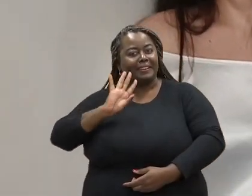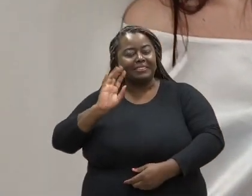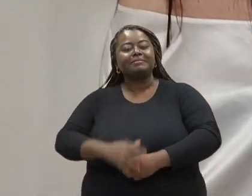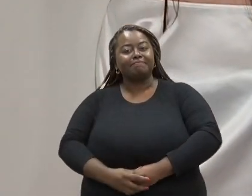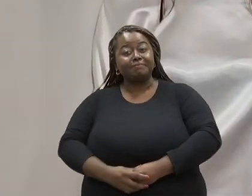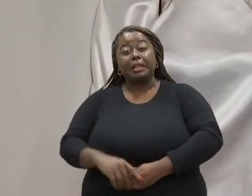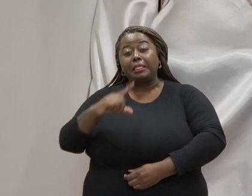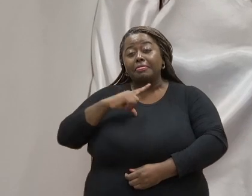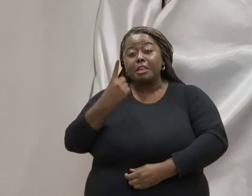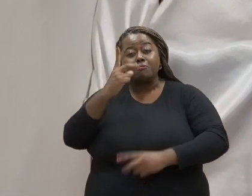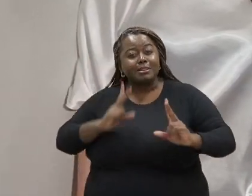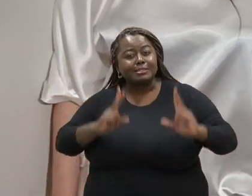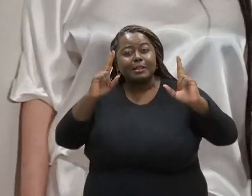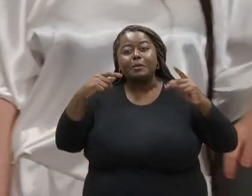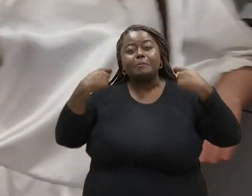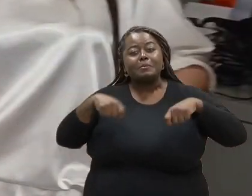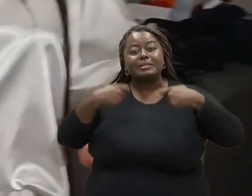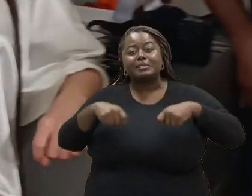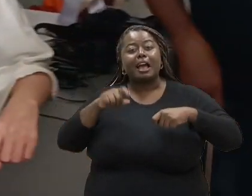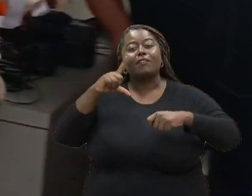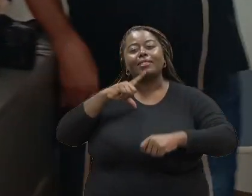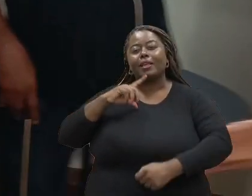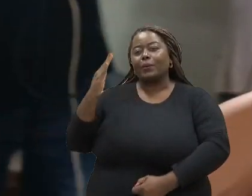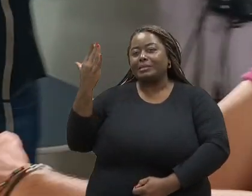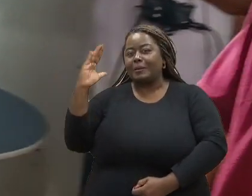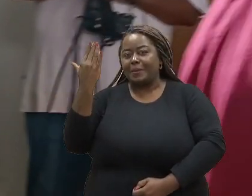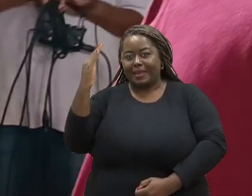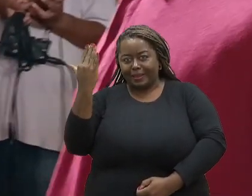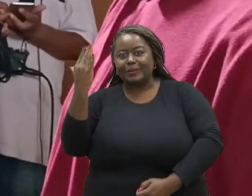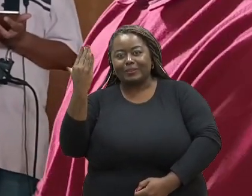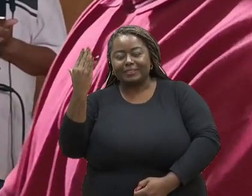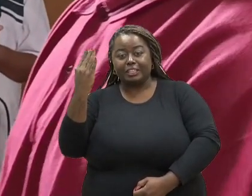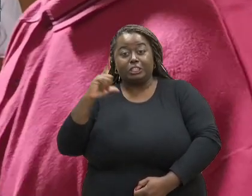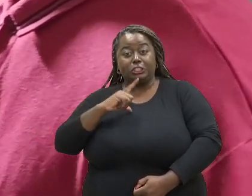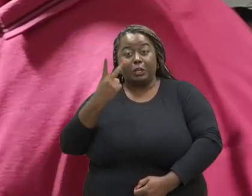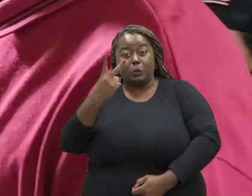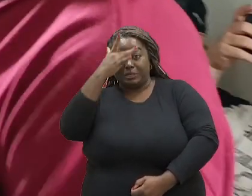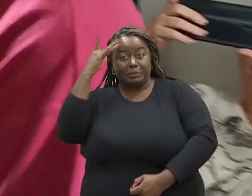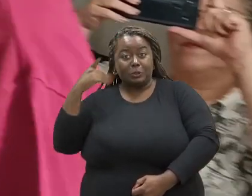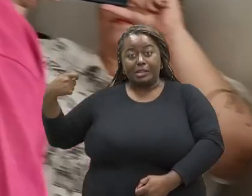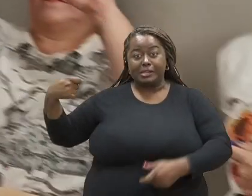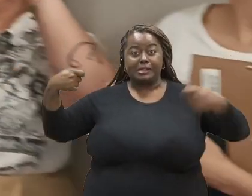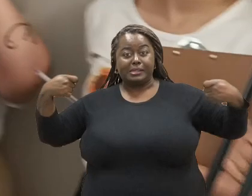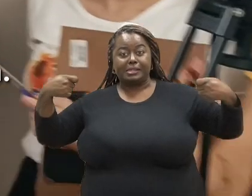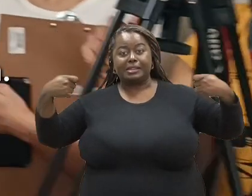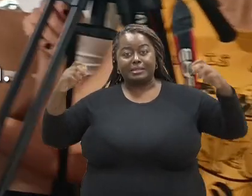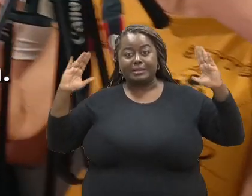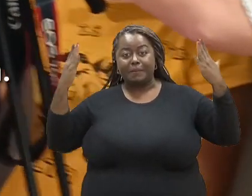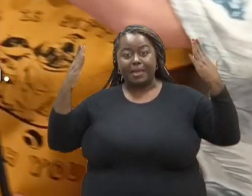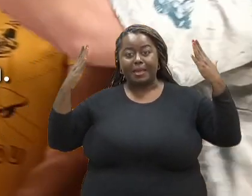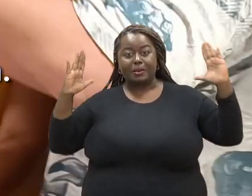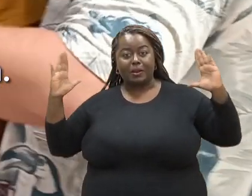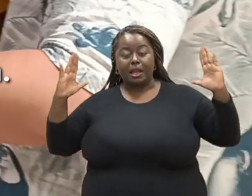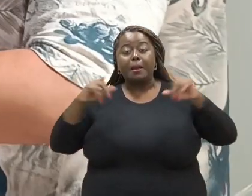uma cena que a gente precisava contracenar com o espelho. Ficava 2 pessoas segurando o espelho, depois uma, né? E a câmera